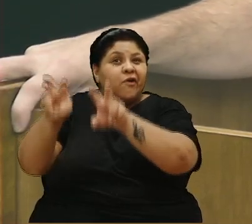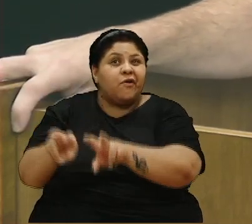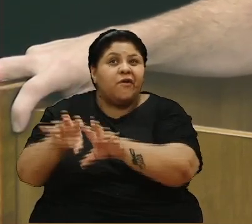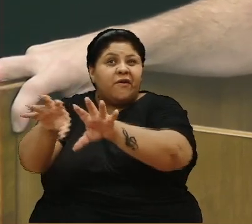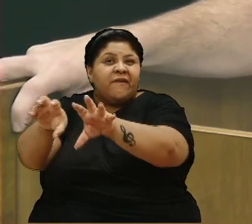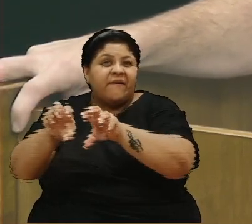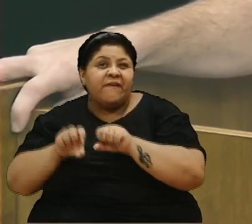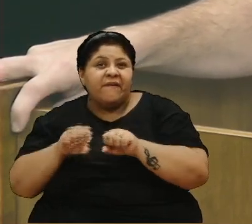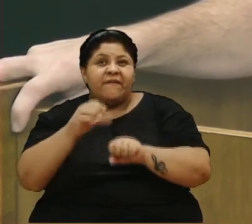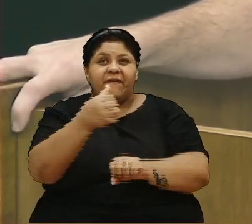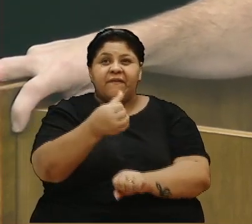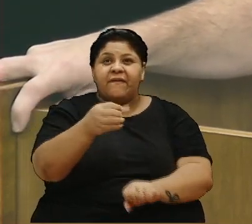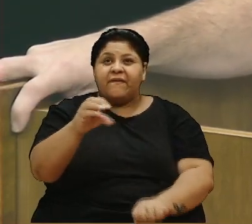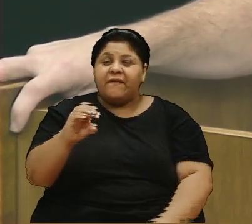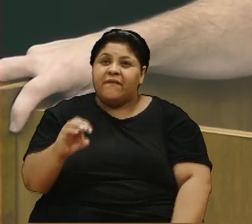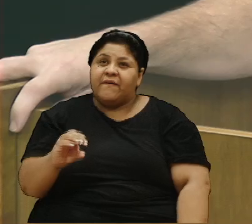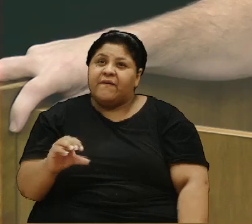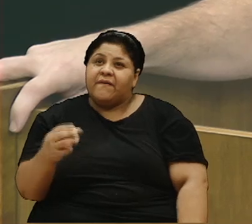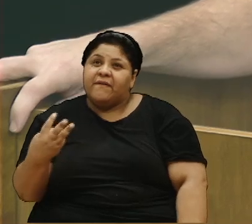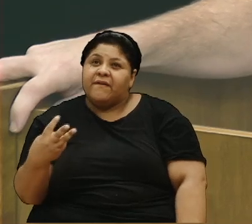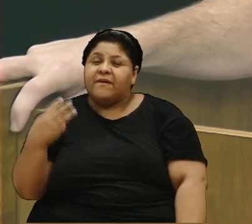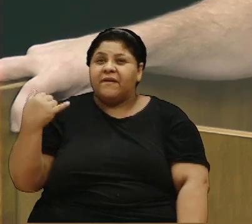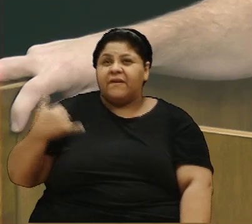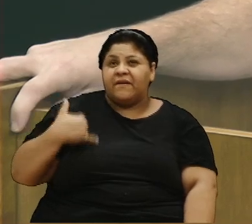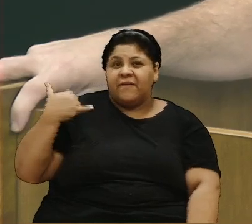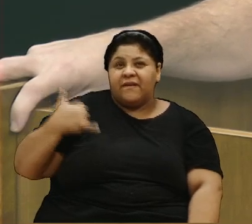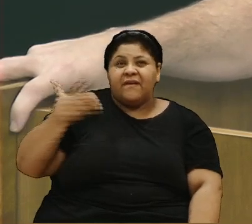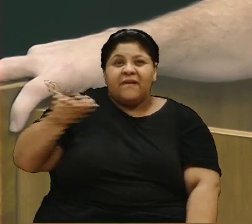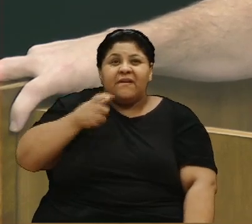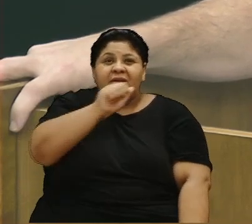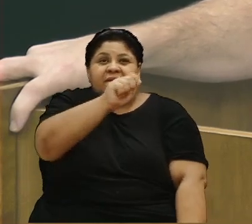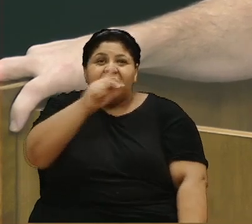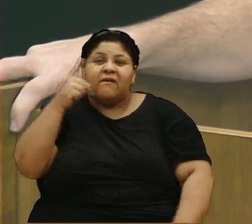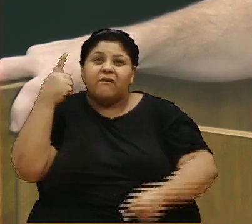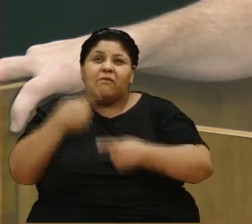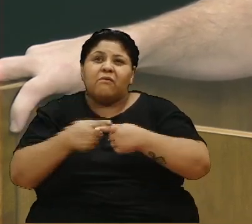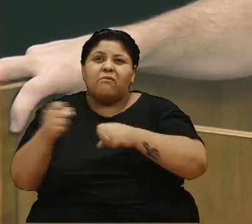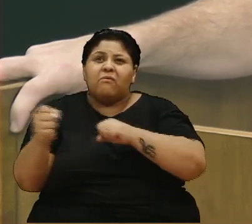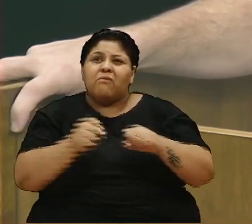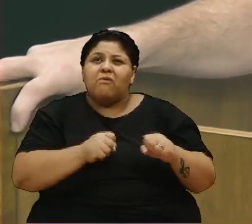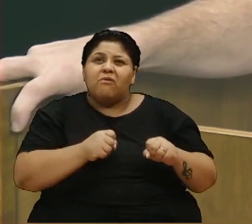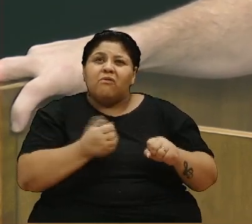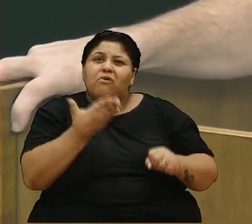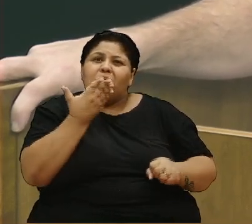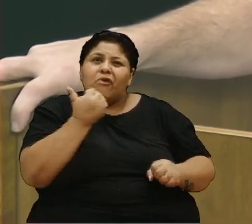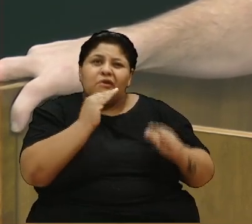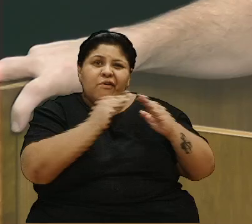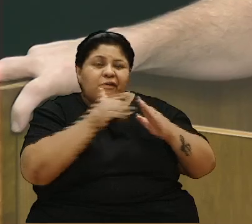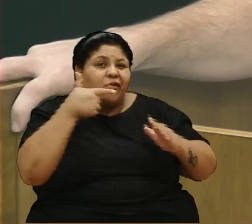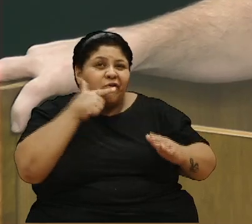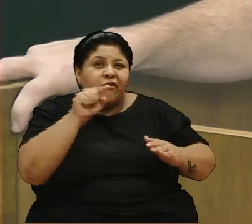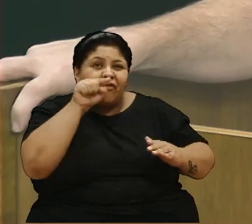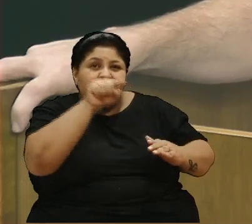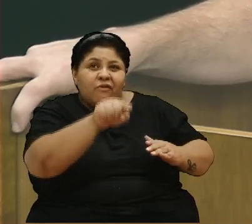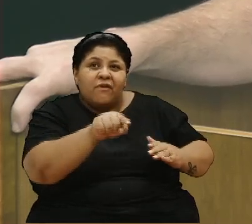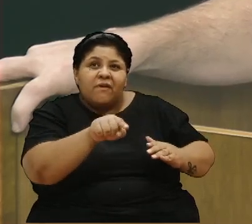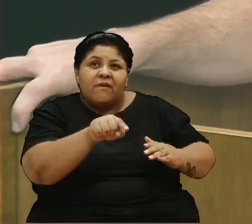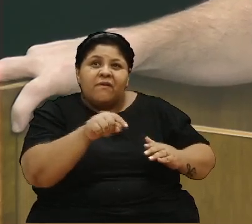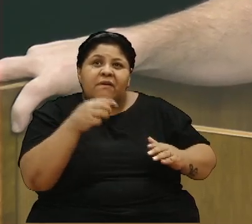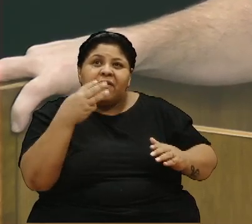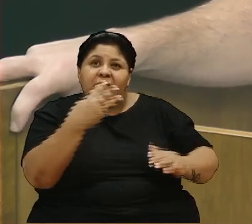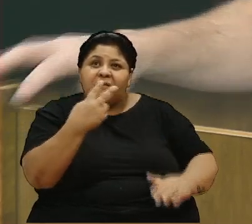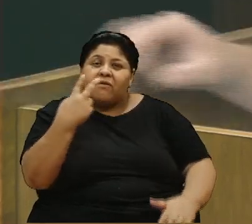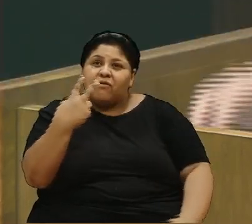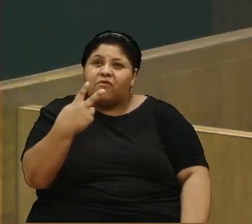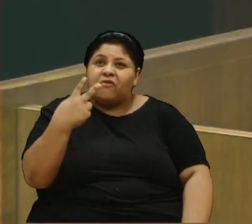com 60, 62, 63 anos, querendo se aposentar para poder, pelo menos, colocar o pão de casa e não consegue. O senhor com